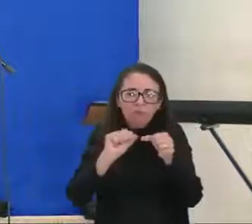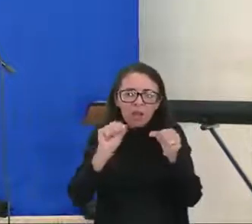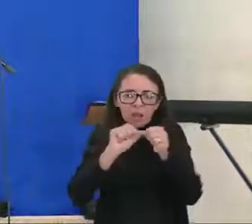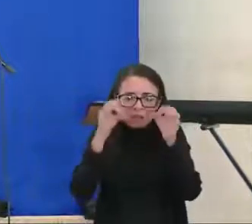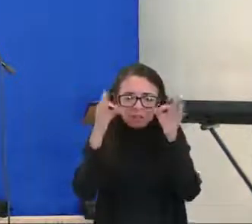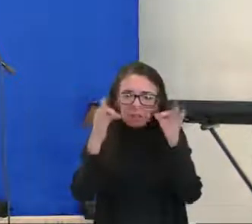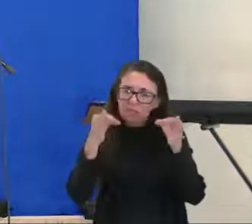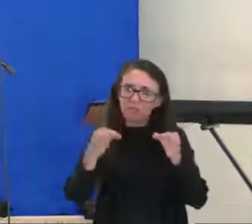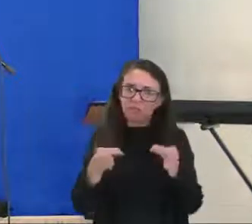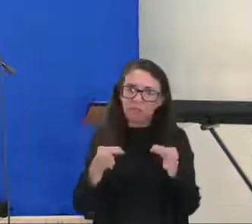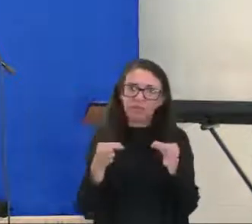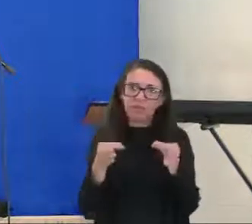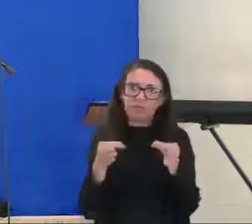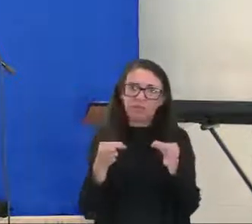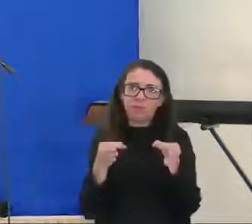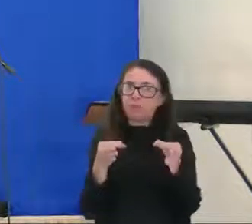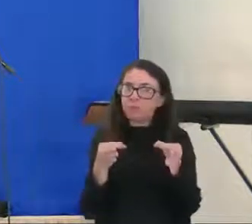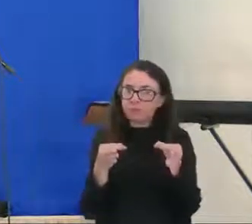Primeira coisa.